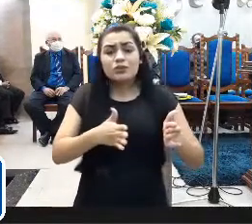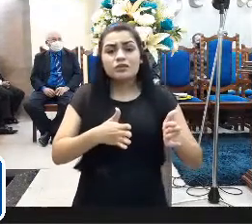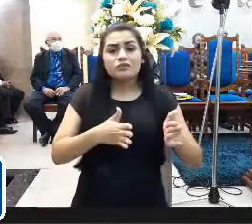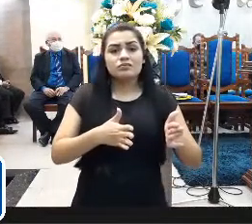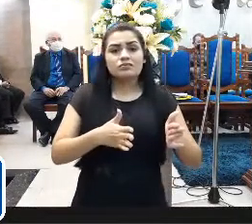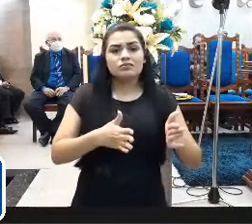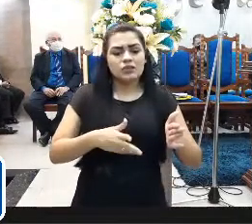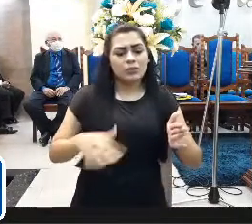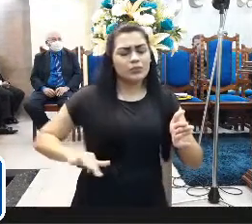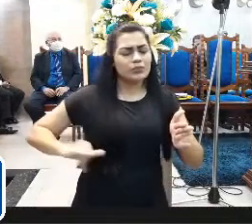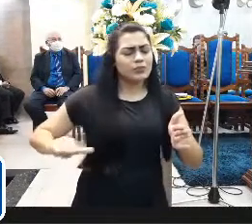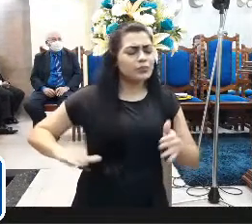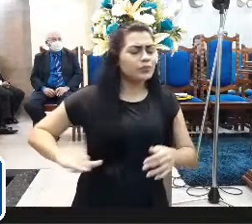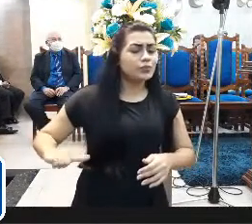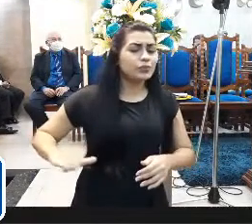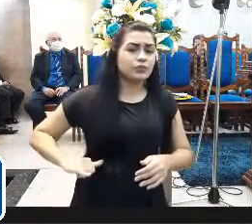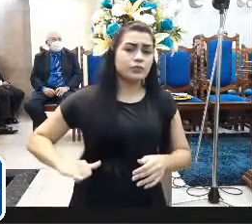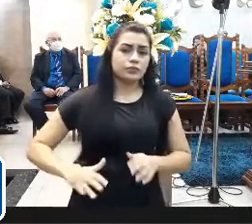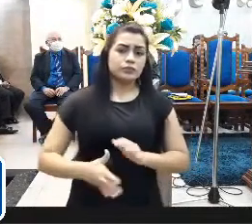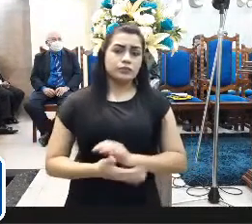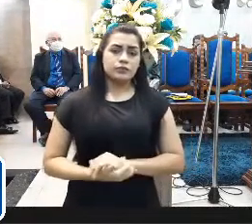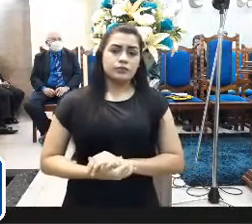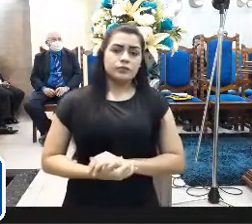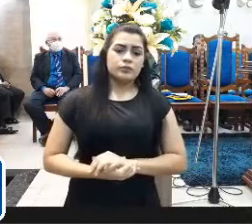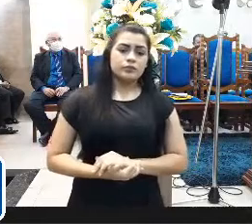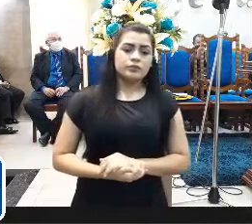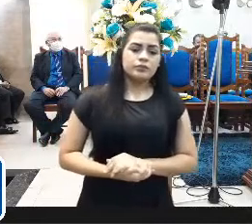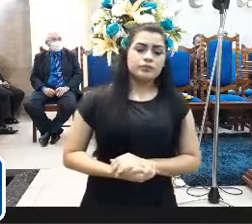frente, agora, Ele mesmo,